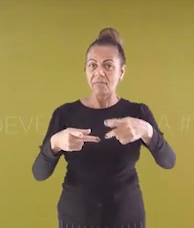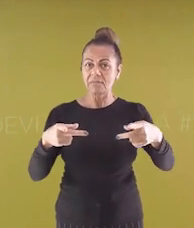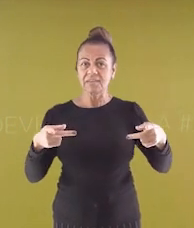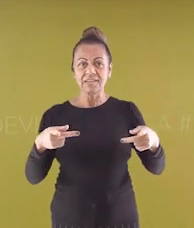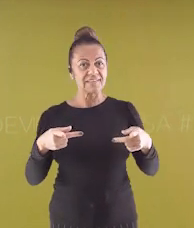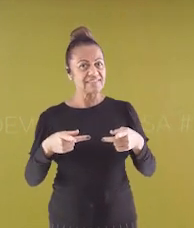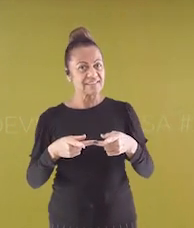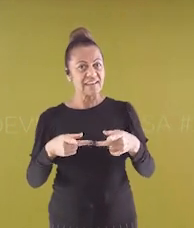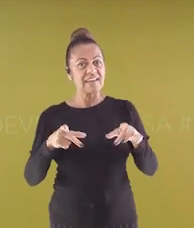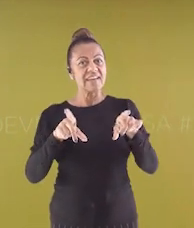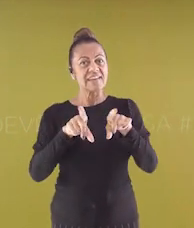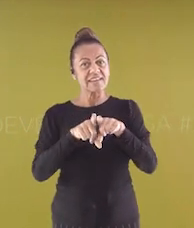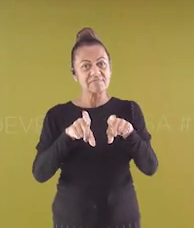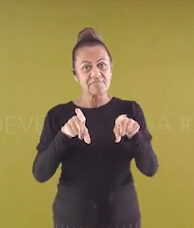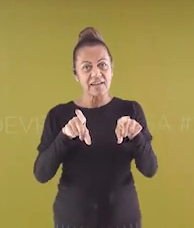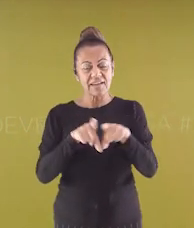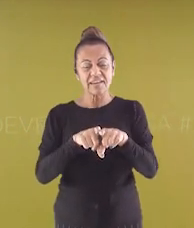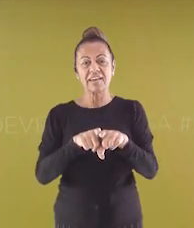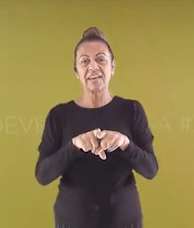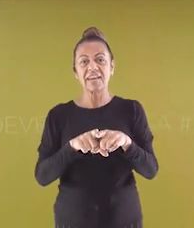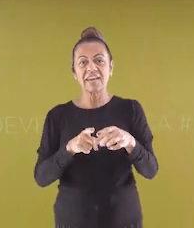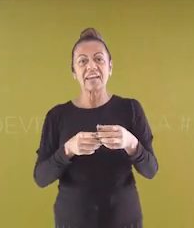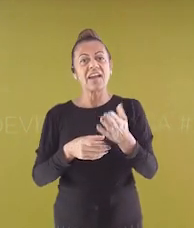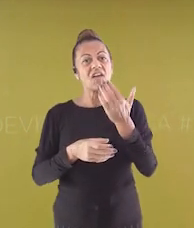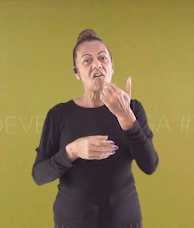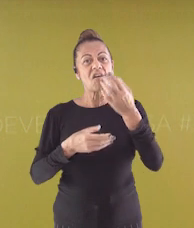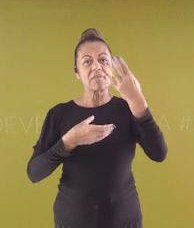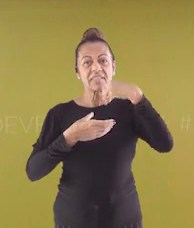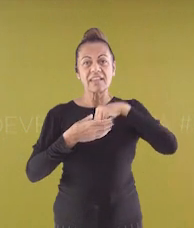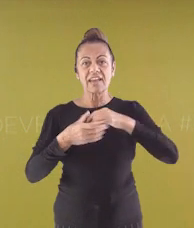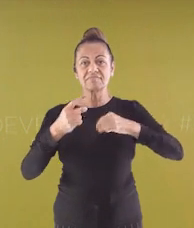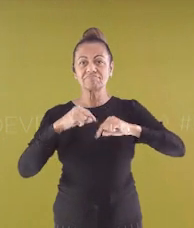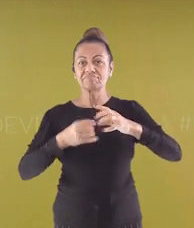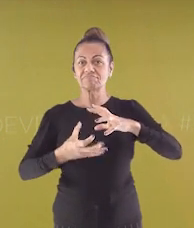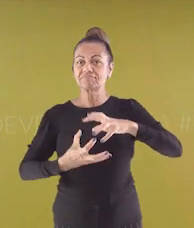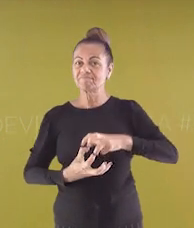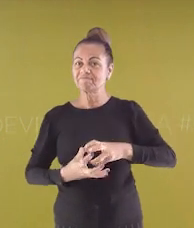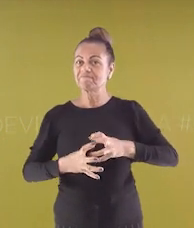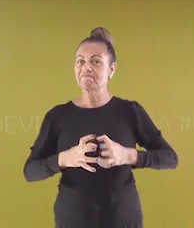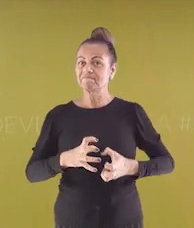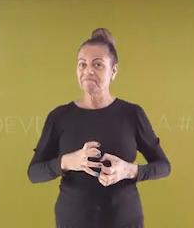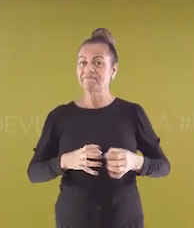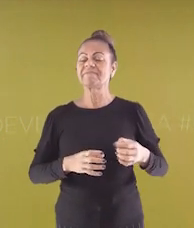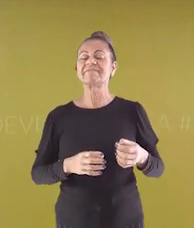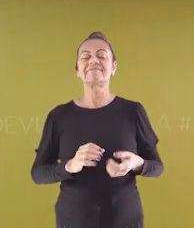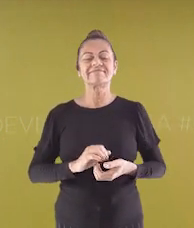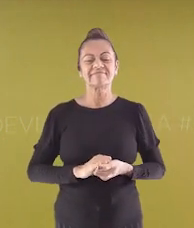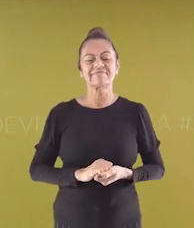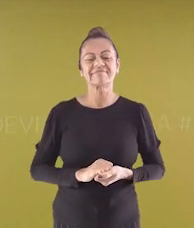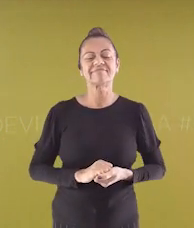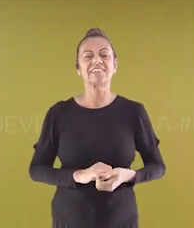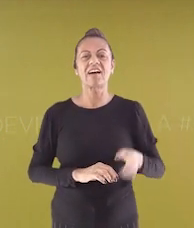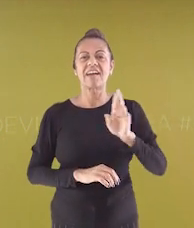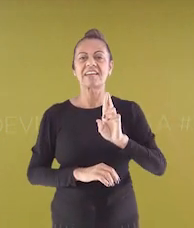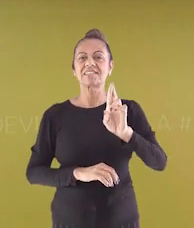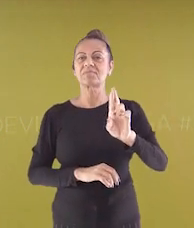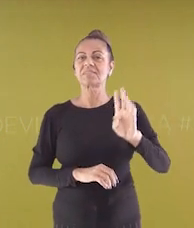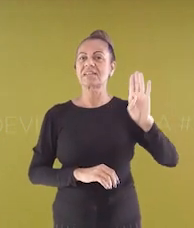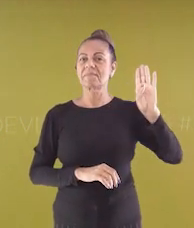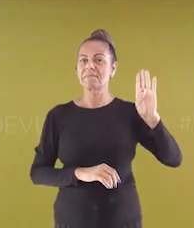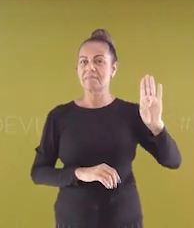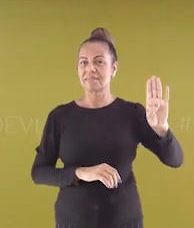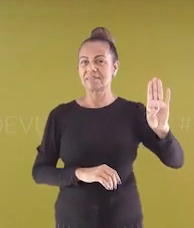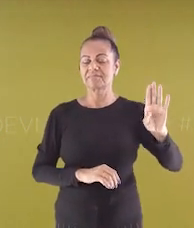e também da digestão desses e outros alimentos no nosso organismo. A resposta é a letra